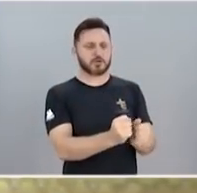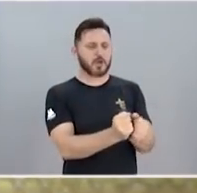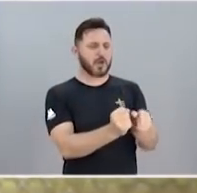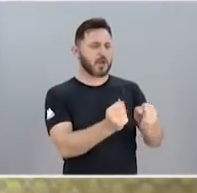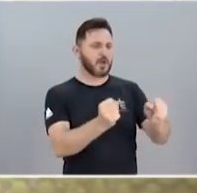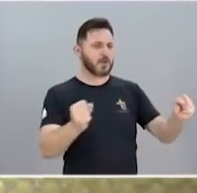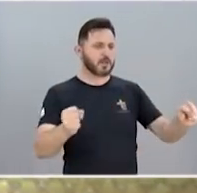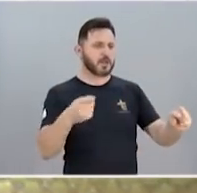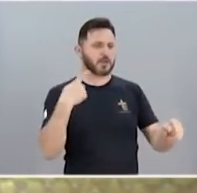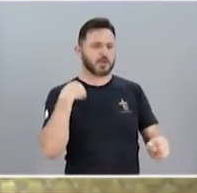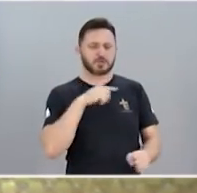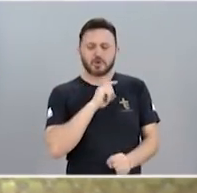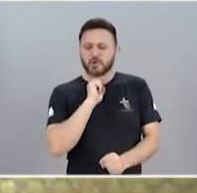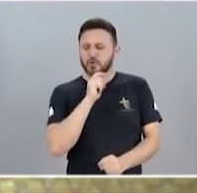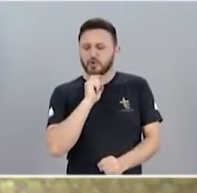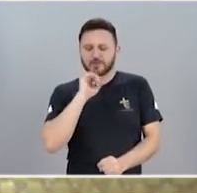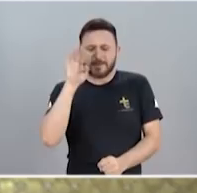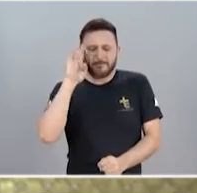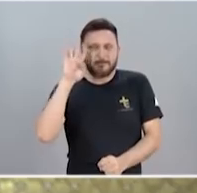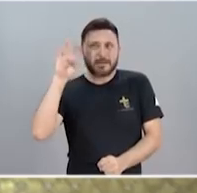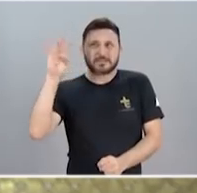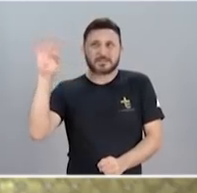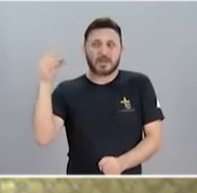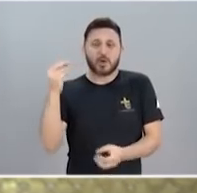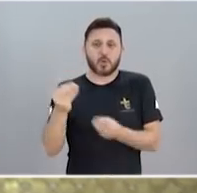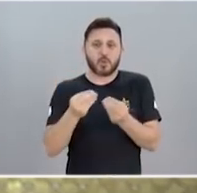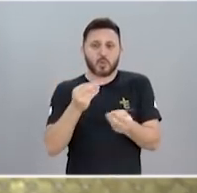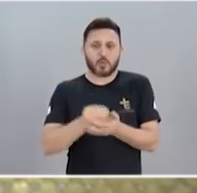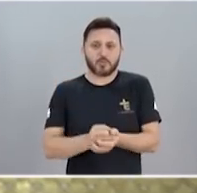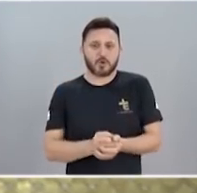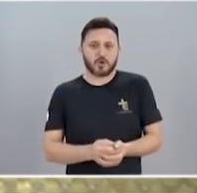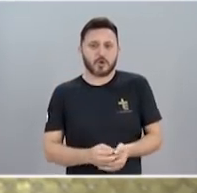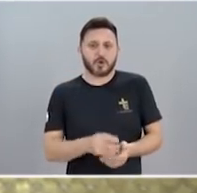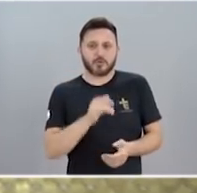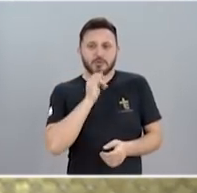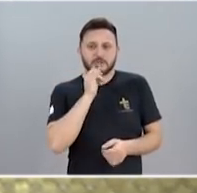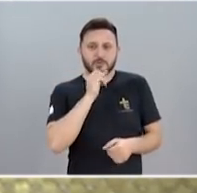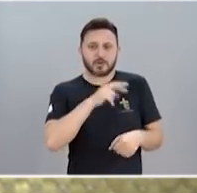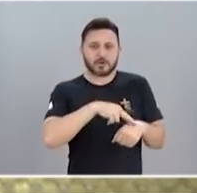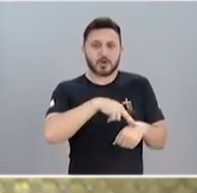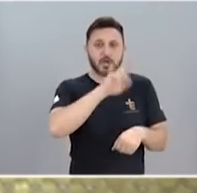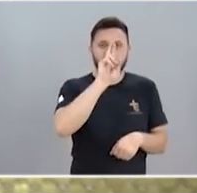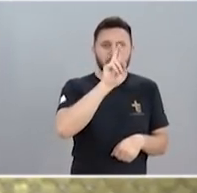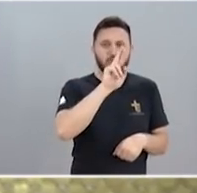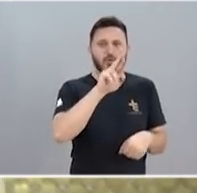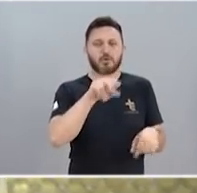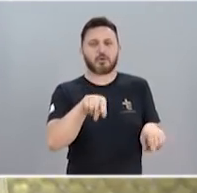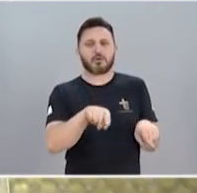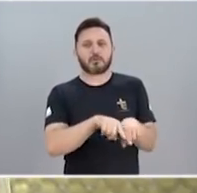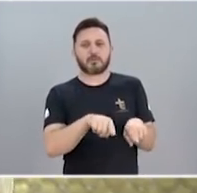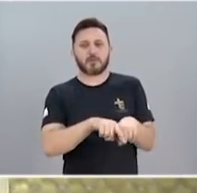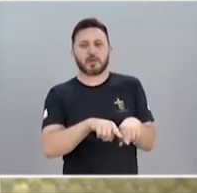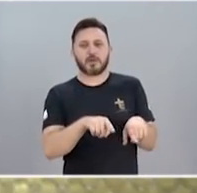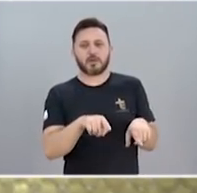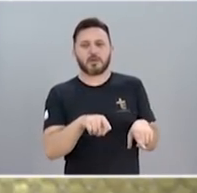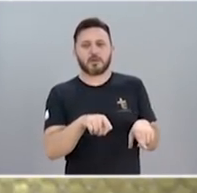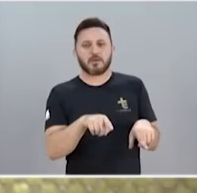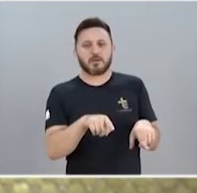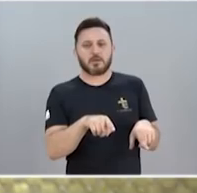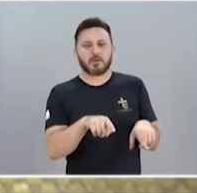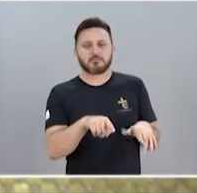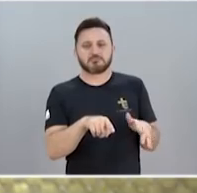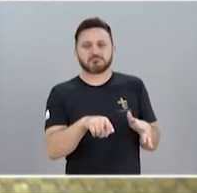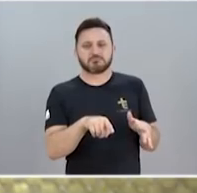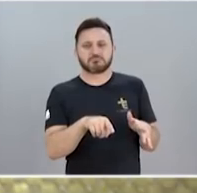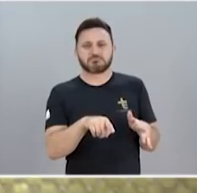não conseguimos imaginar, que doutores angélicos, doutores, você pega